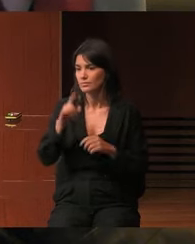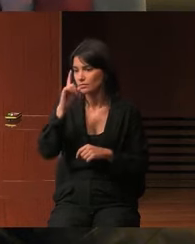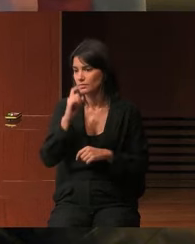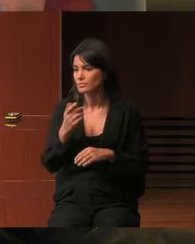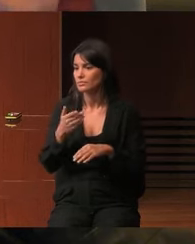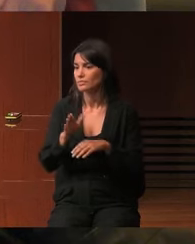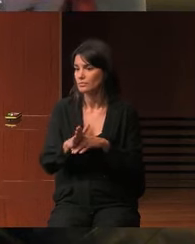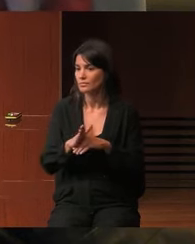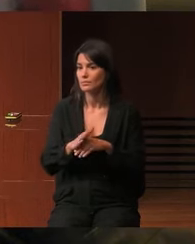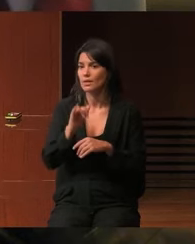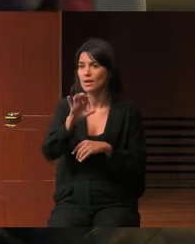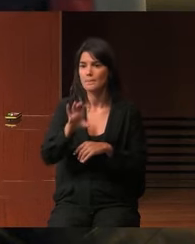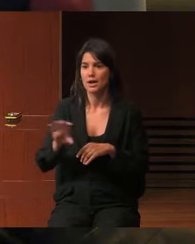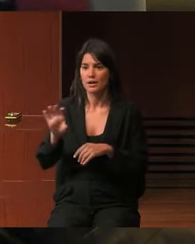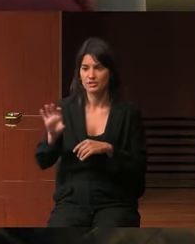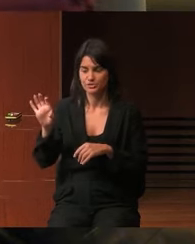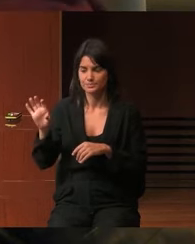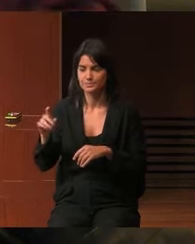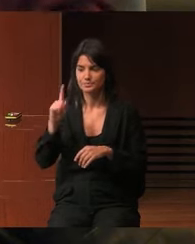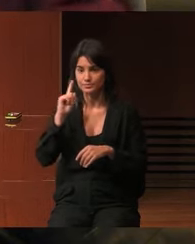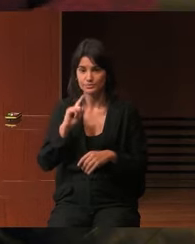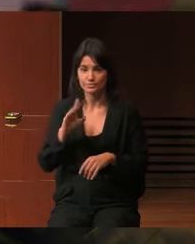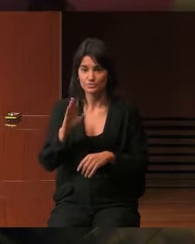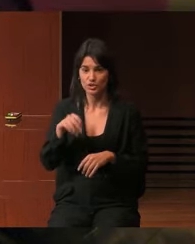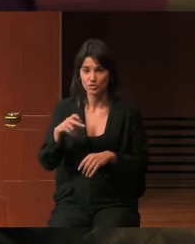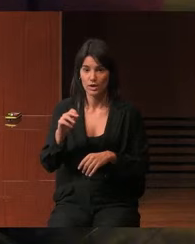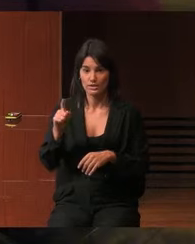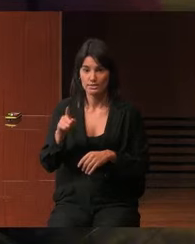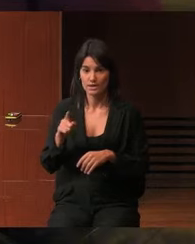lembrando bem das imagens que a Joana Sá projetou,